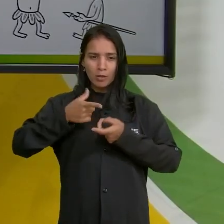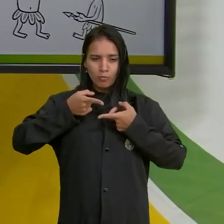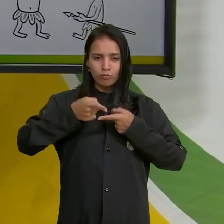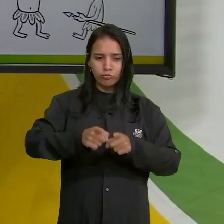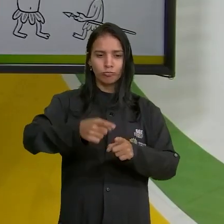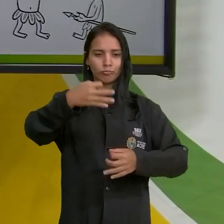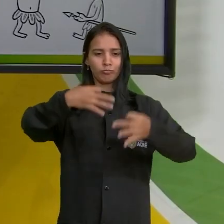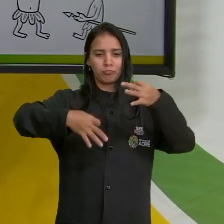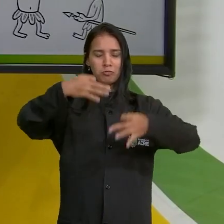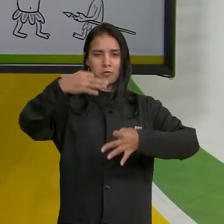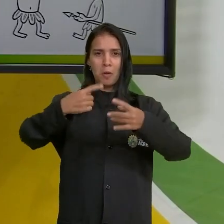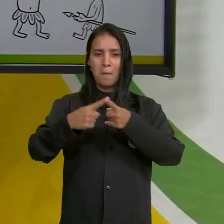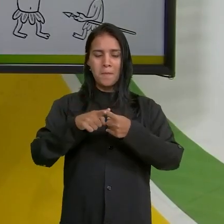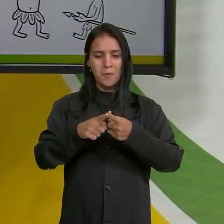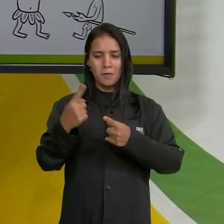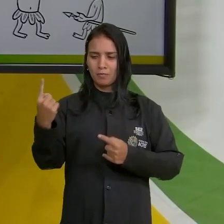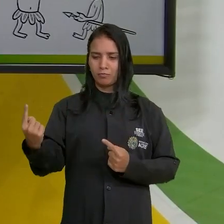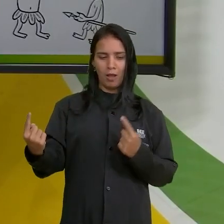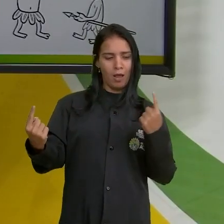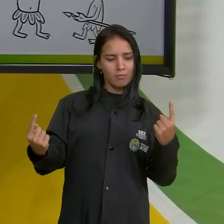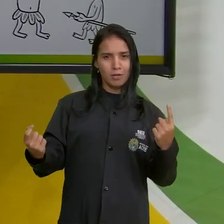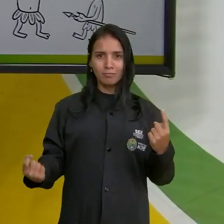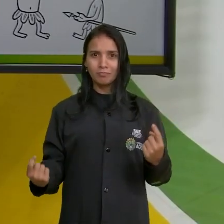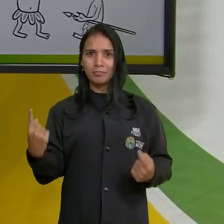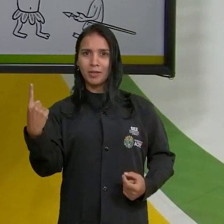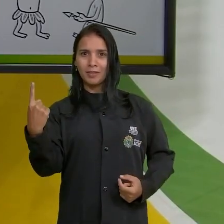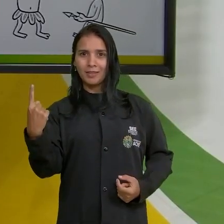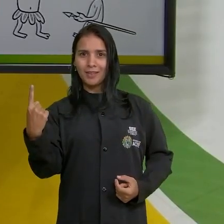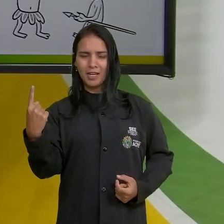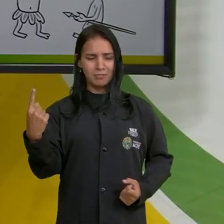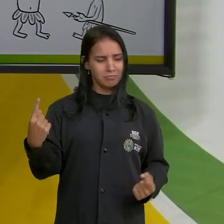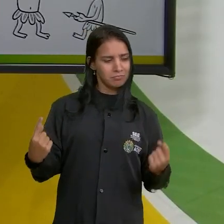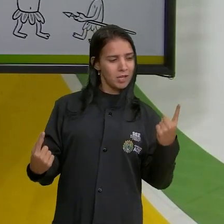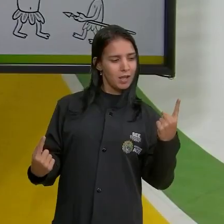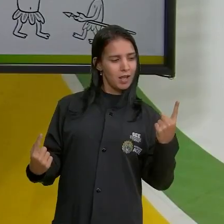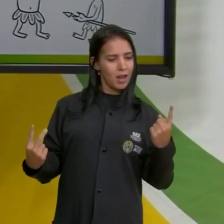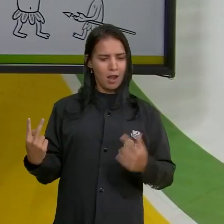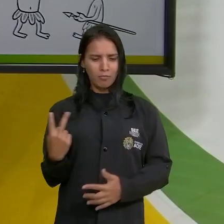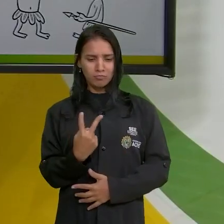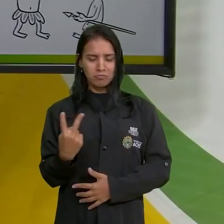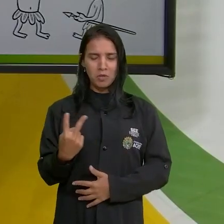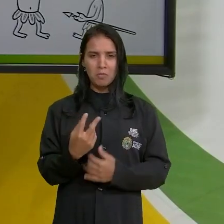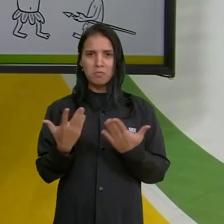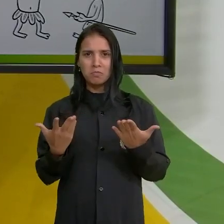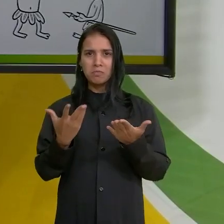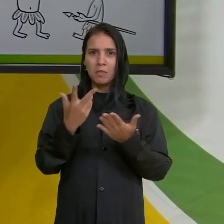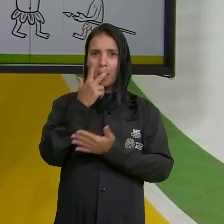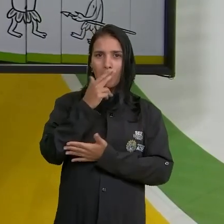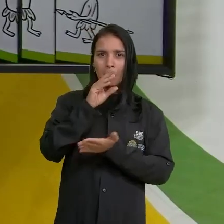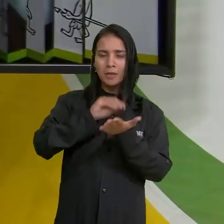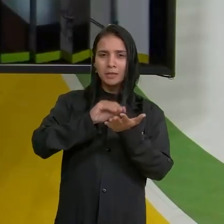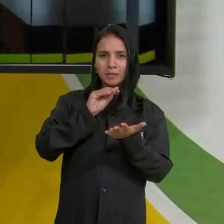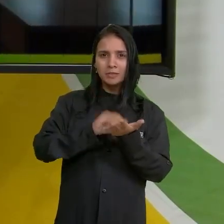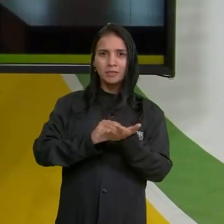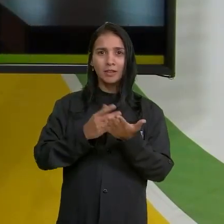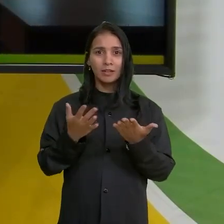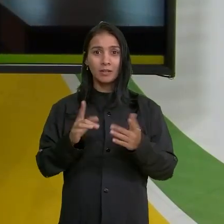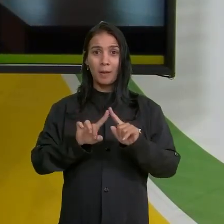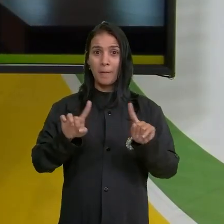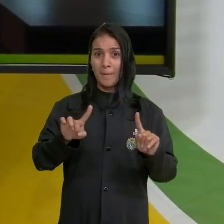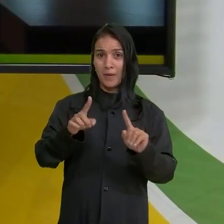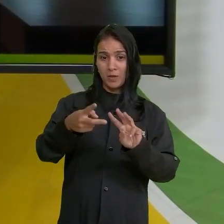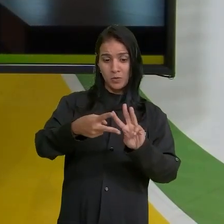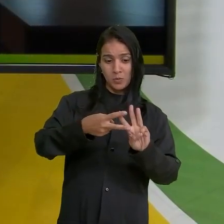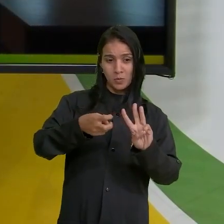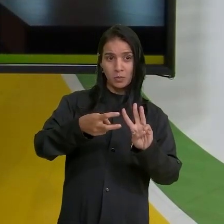diante do estranhamento com a realidade do outro. Ou seja, em nenhum momento, né, nem os indígenas e